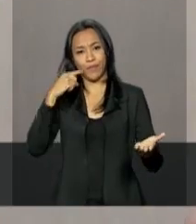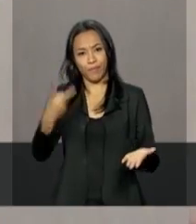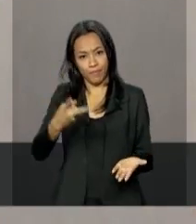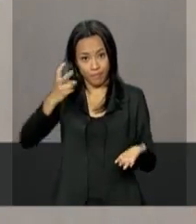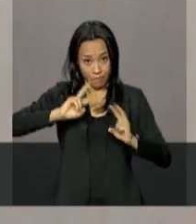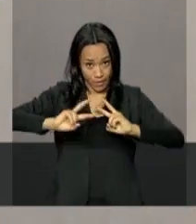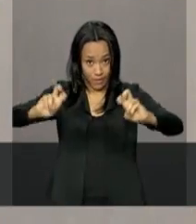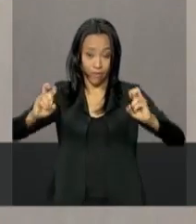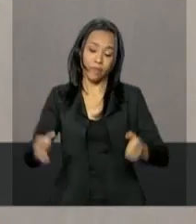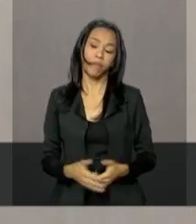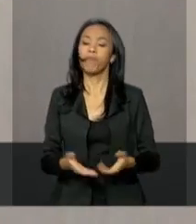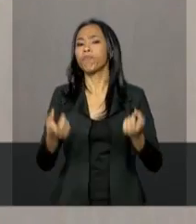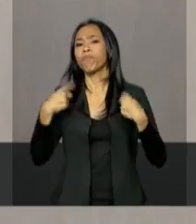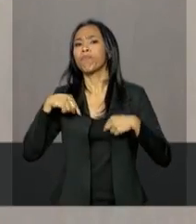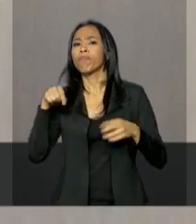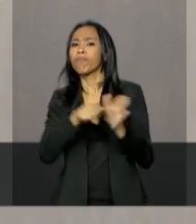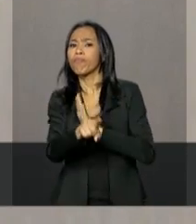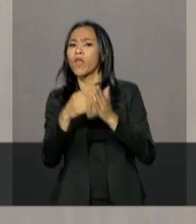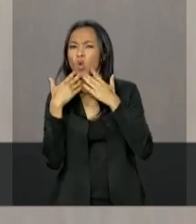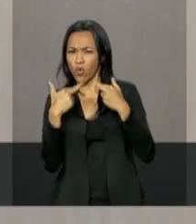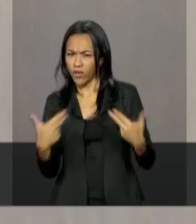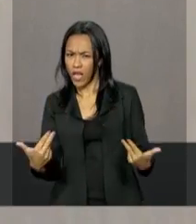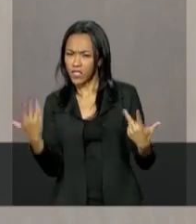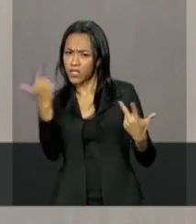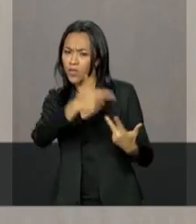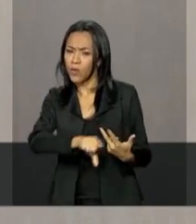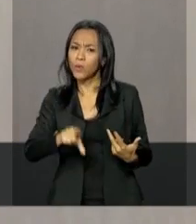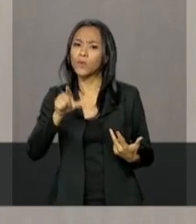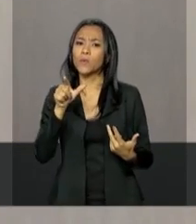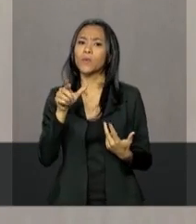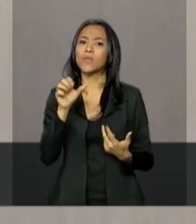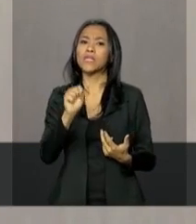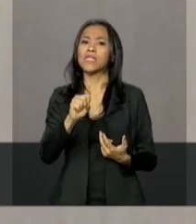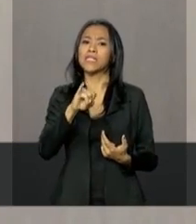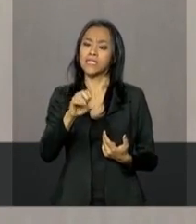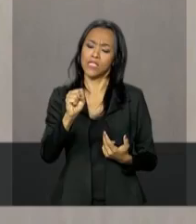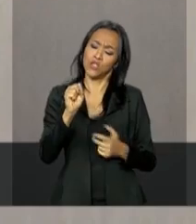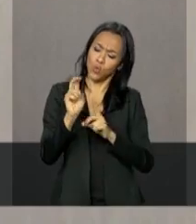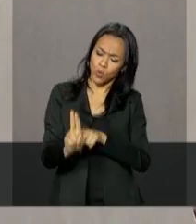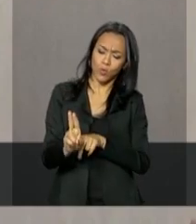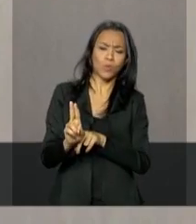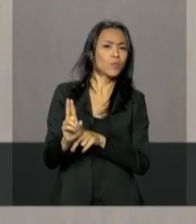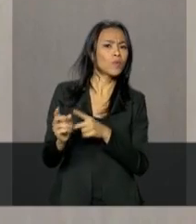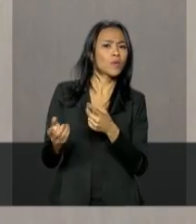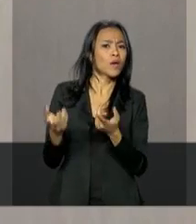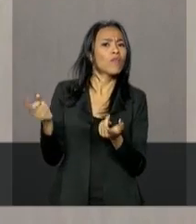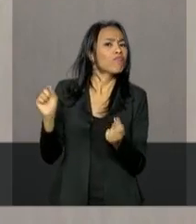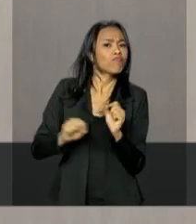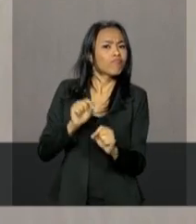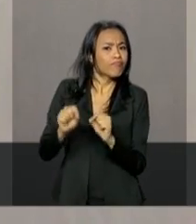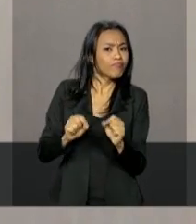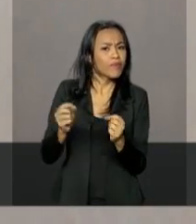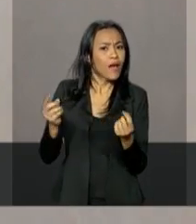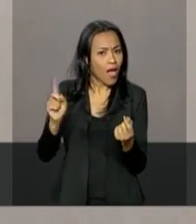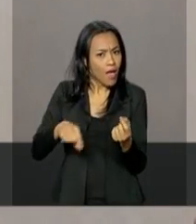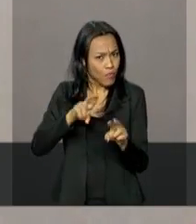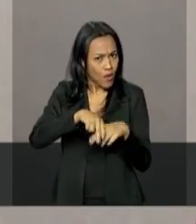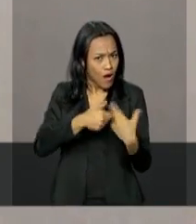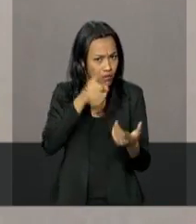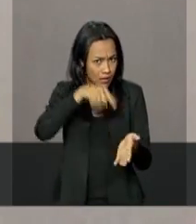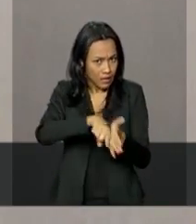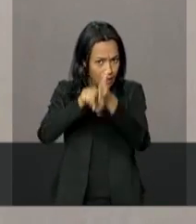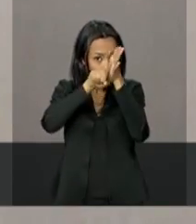E uma novidade esse ano é o SISU Transferência, que é possível, vai ser possível, por conta desse diagnóstico do